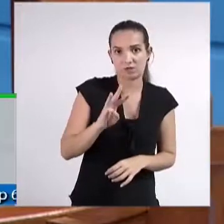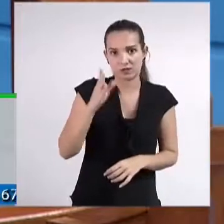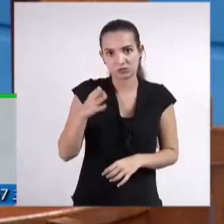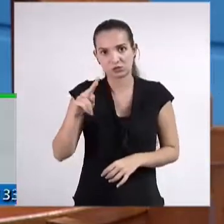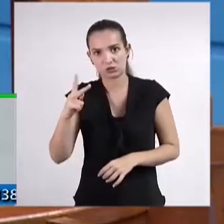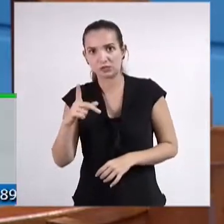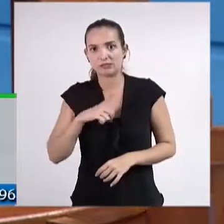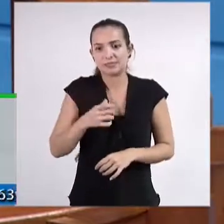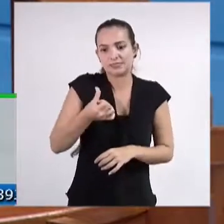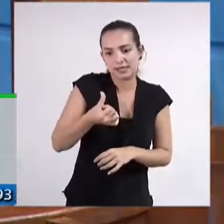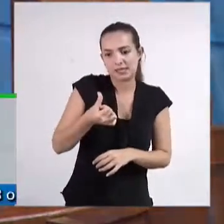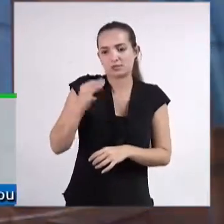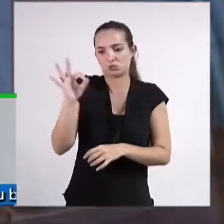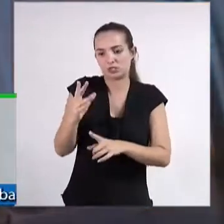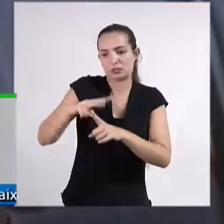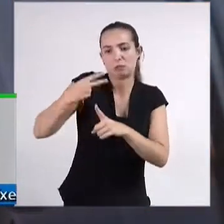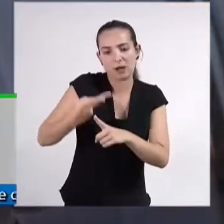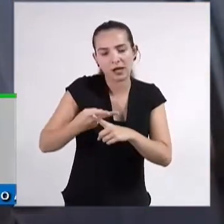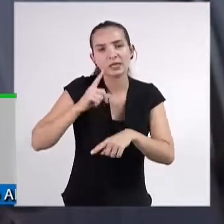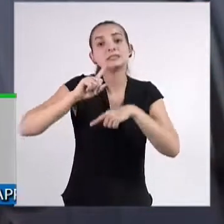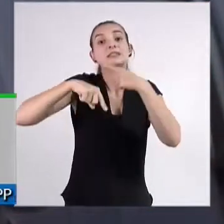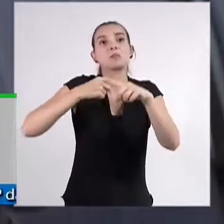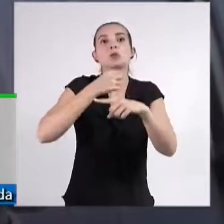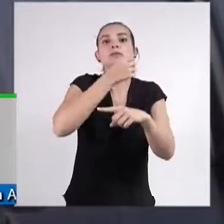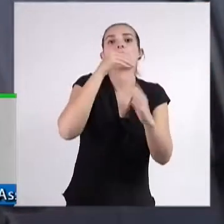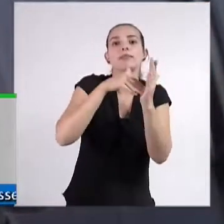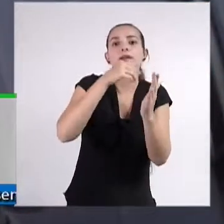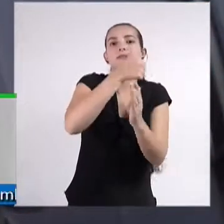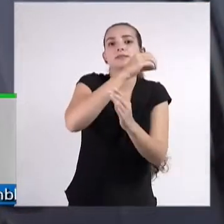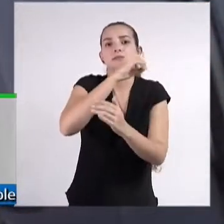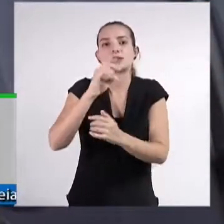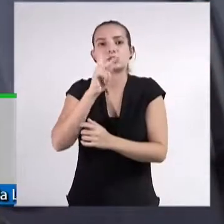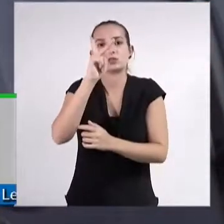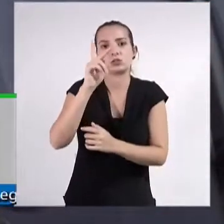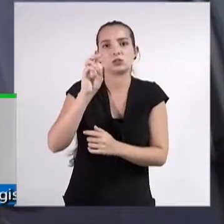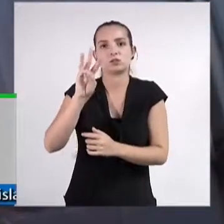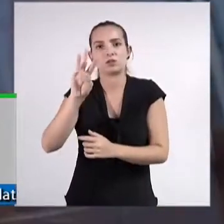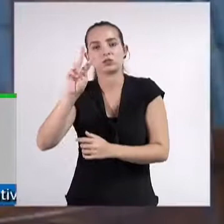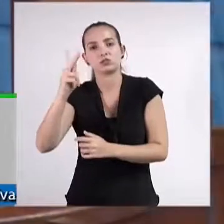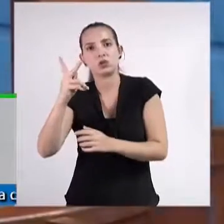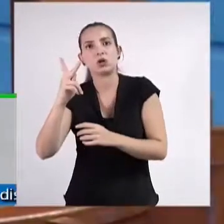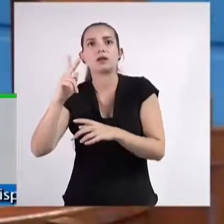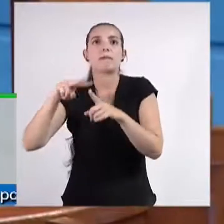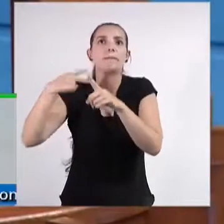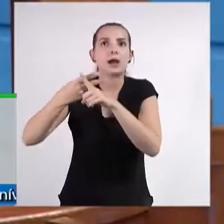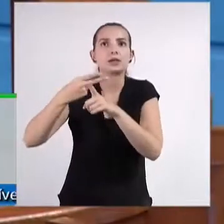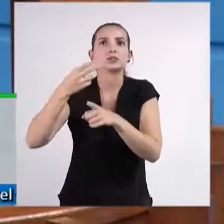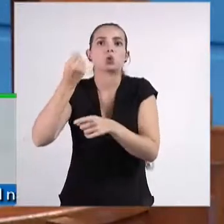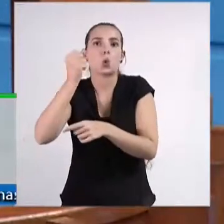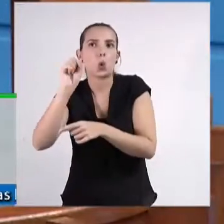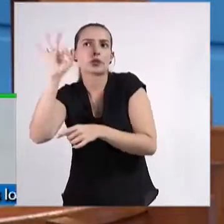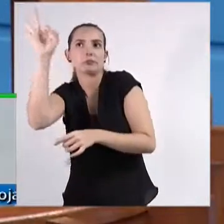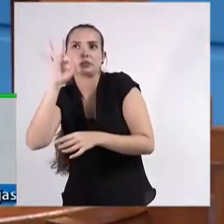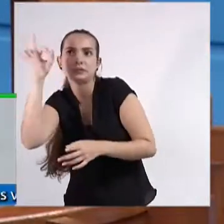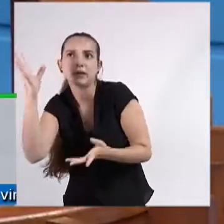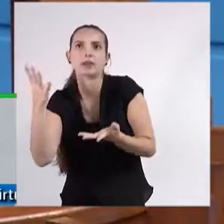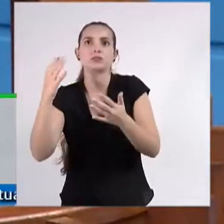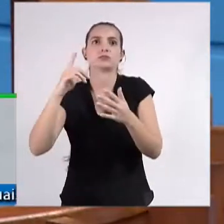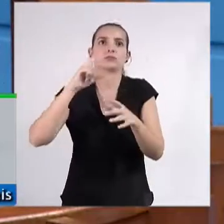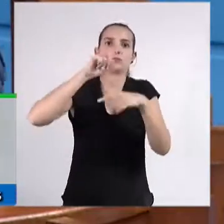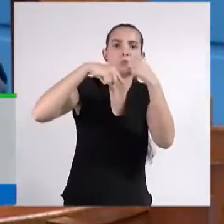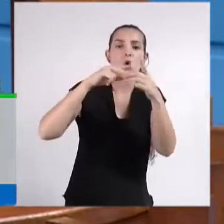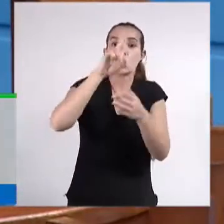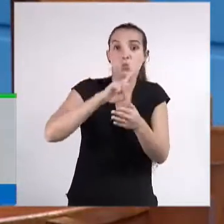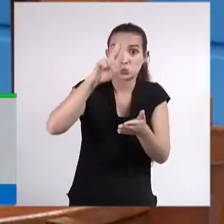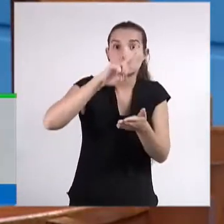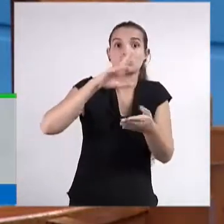gradativamente, paulatinamente, vai se colocando as faixas de aumento do ICMS. Mas não dessa forma, porque a diferença é brutal, como